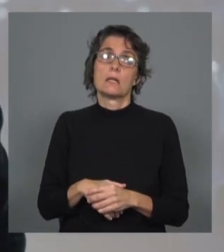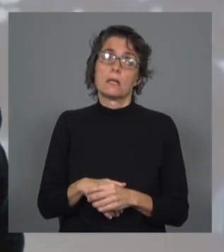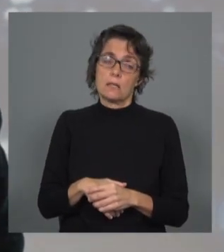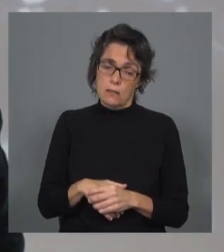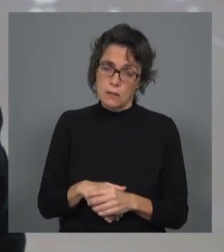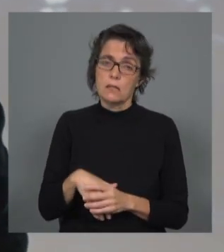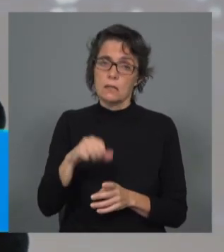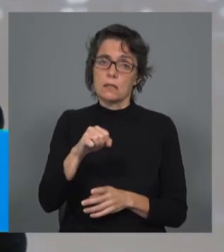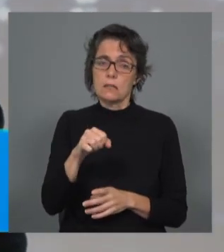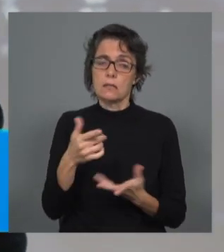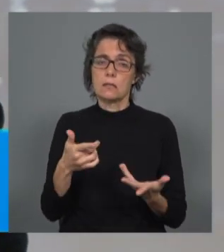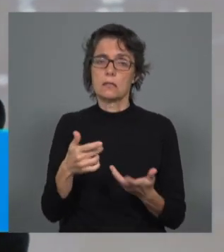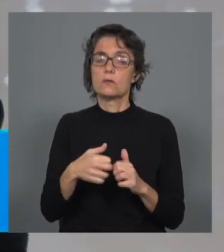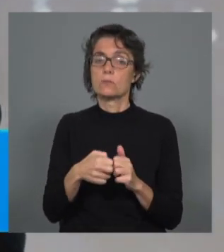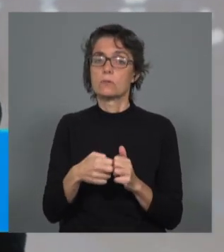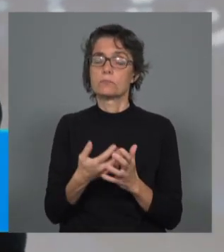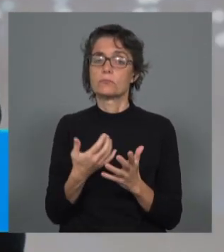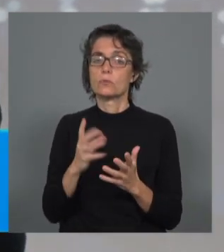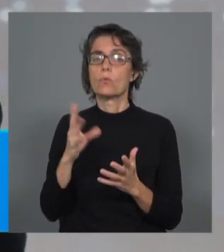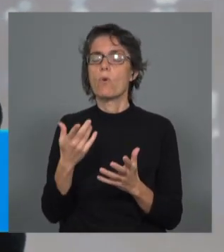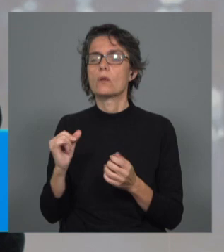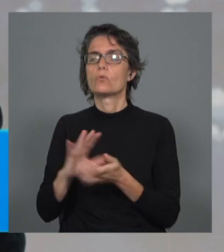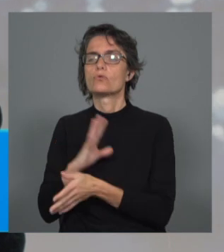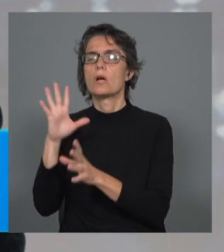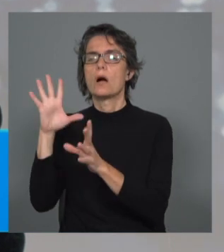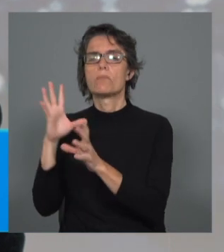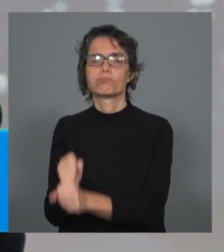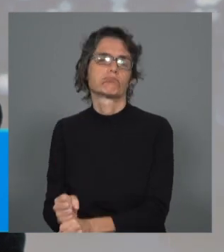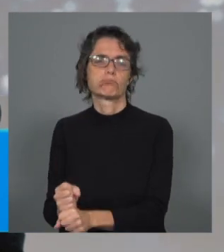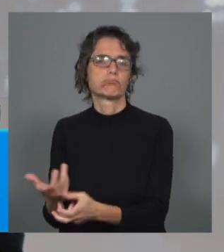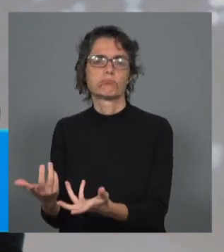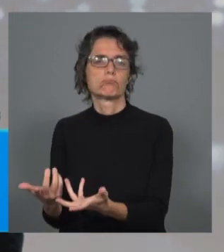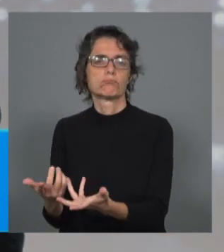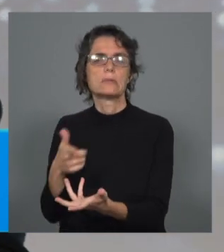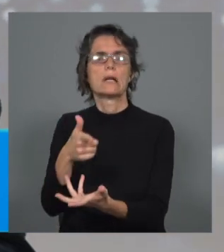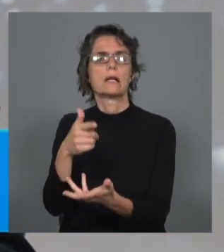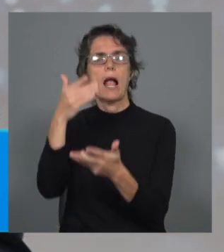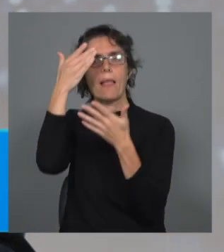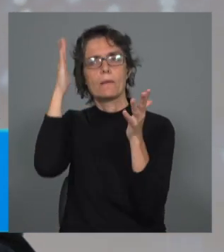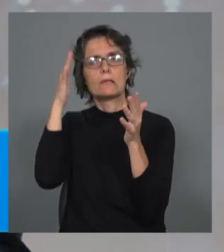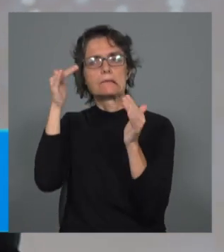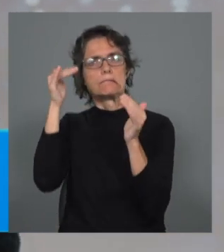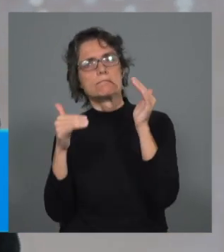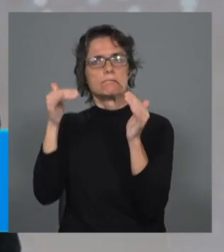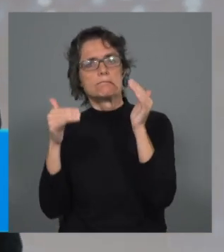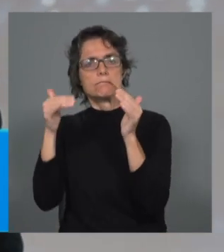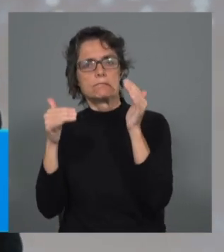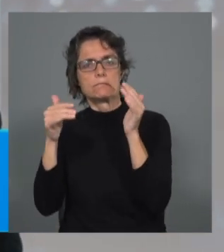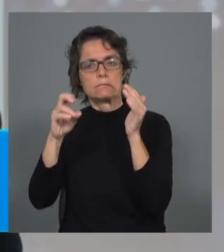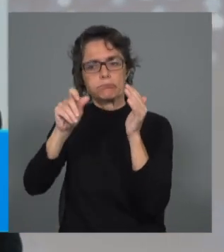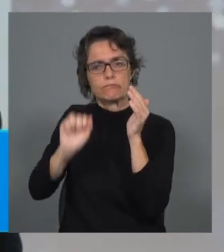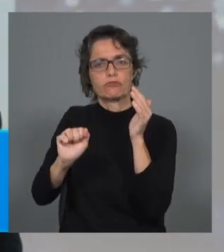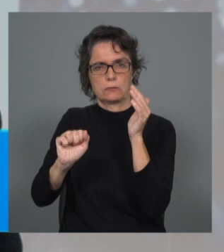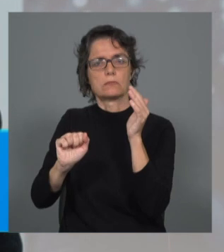este problema, que é quando desaparece um jornal, é um pouco a democracia também que fica abalada em termos locais.